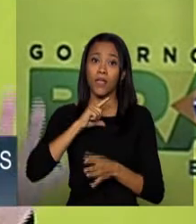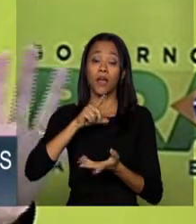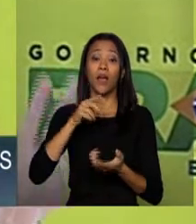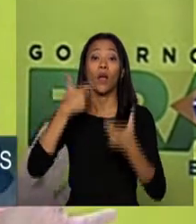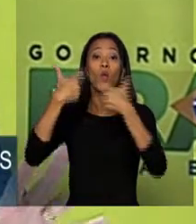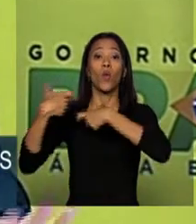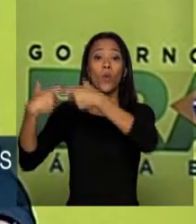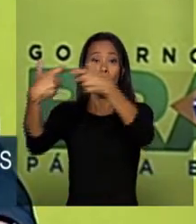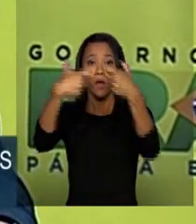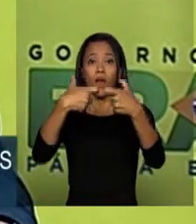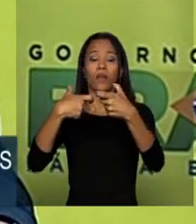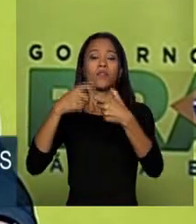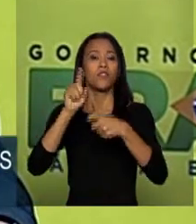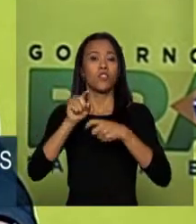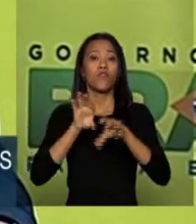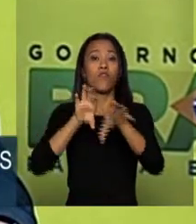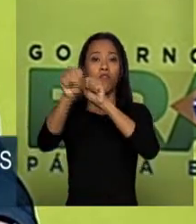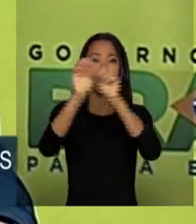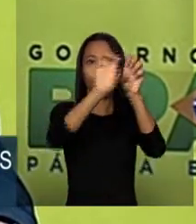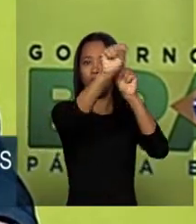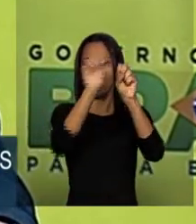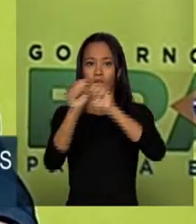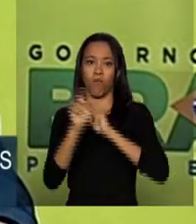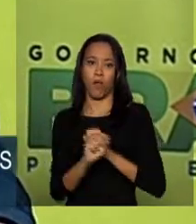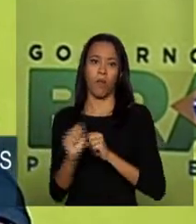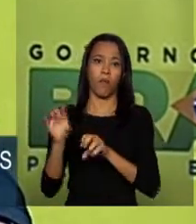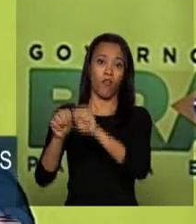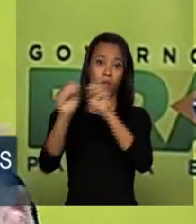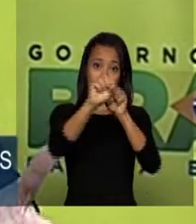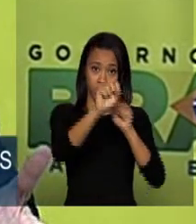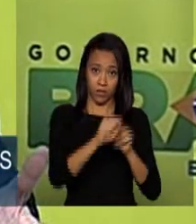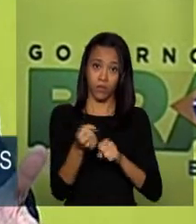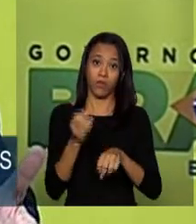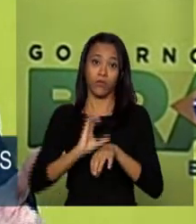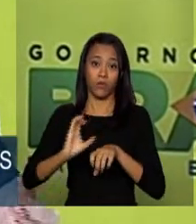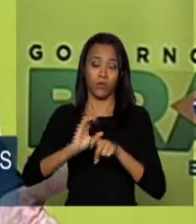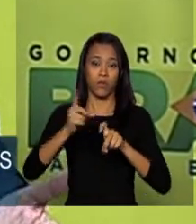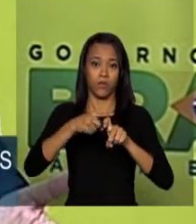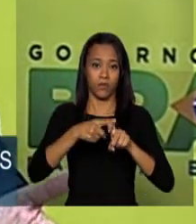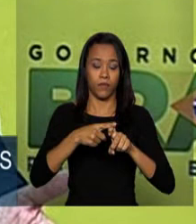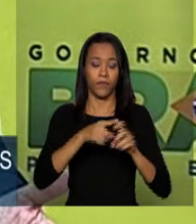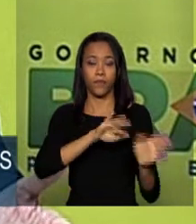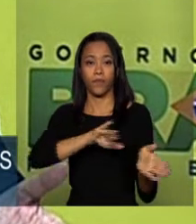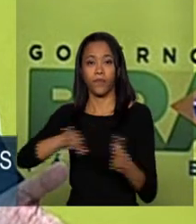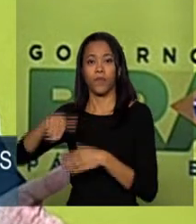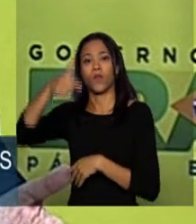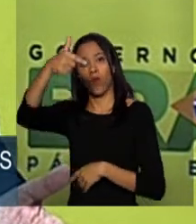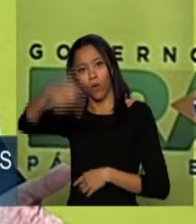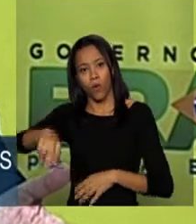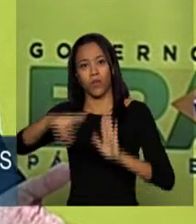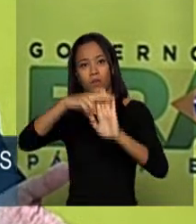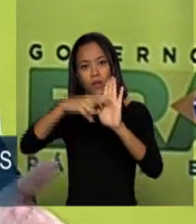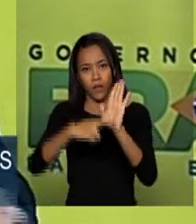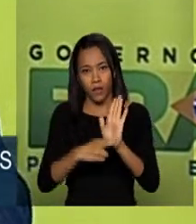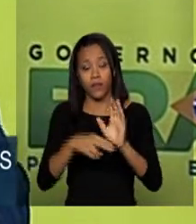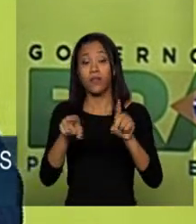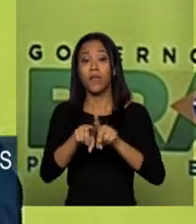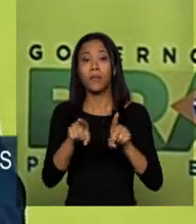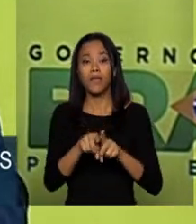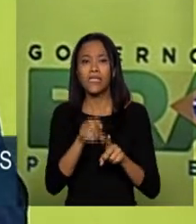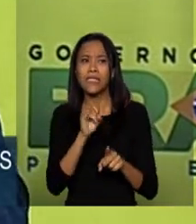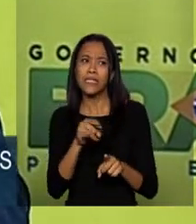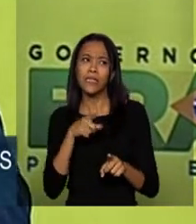formação distribuídos pelo país inteiro. Além disso, as condições de infraestrutura. As